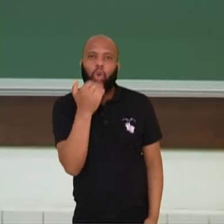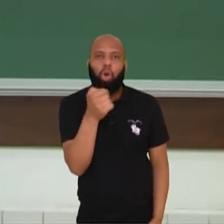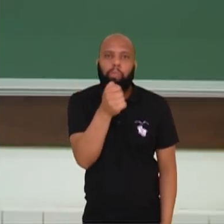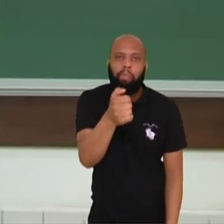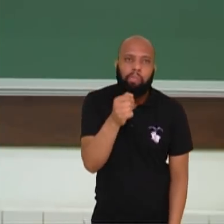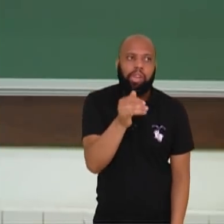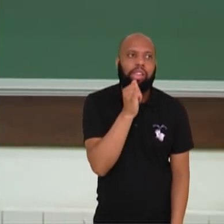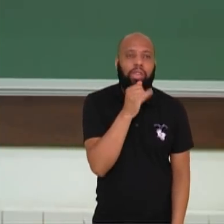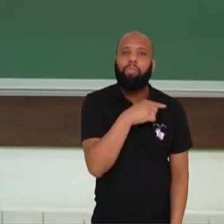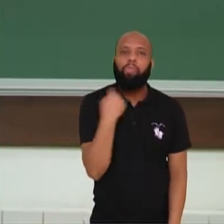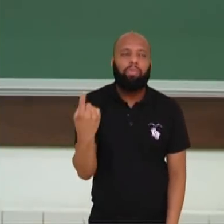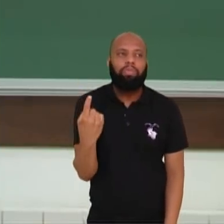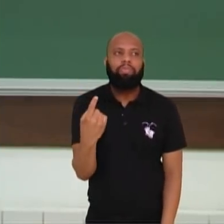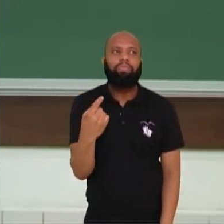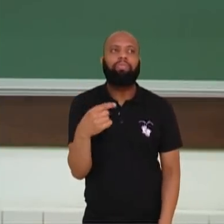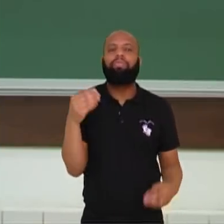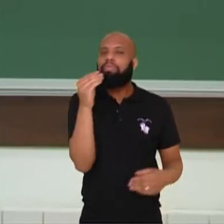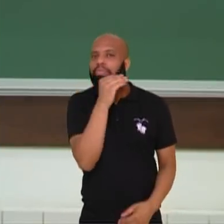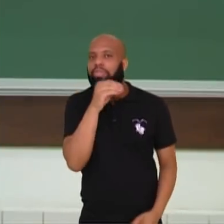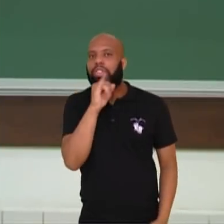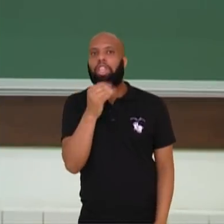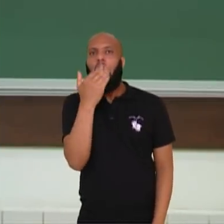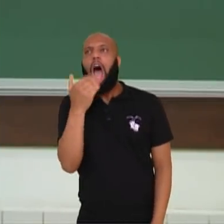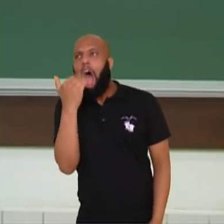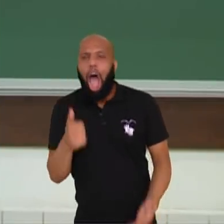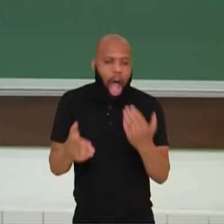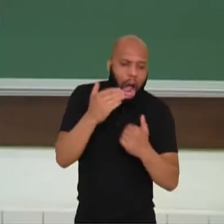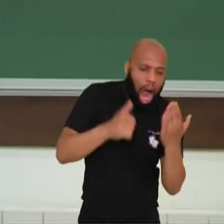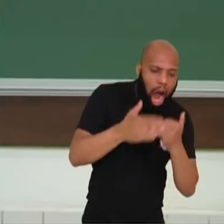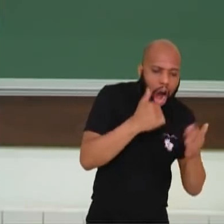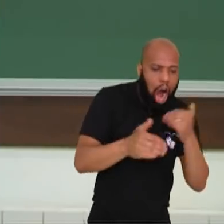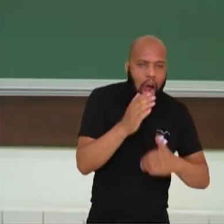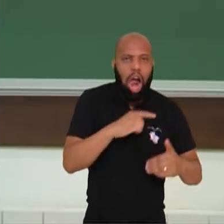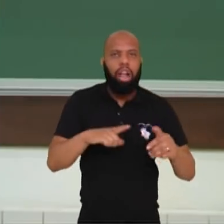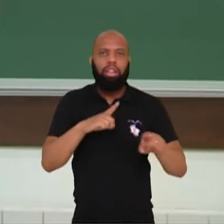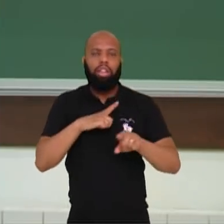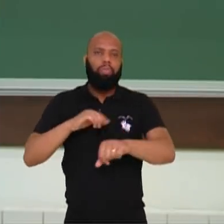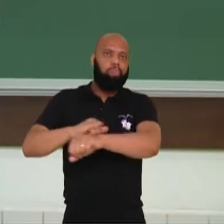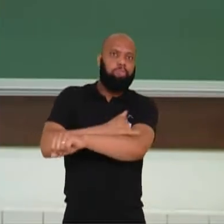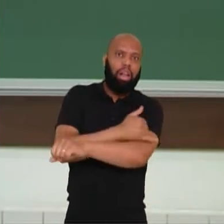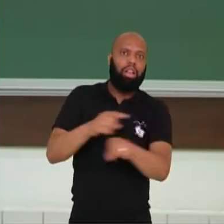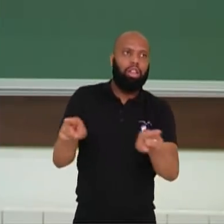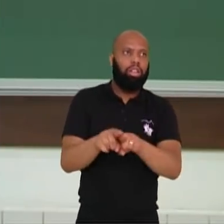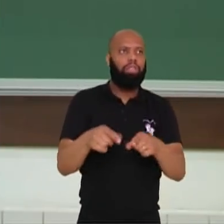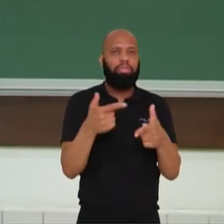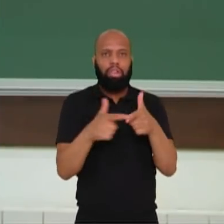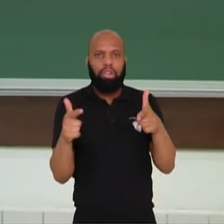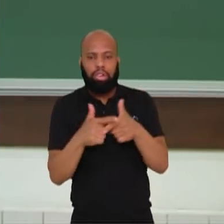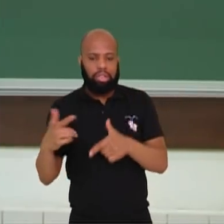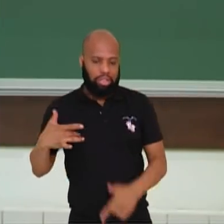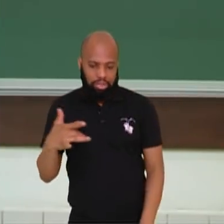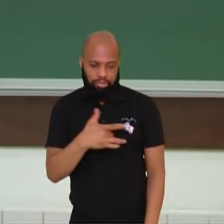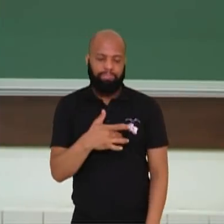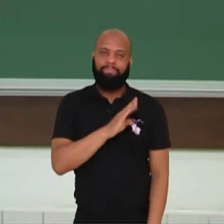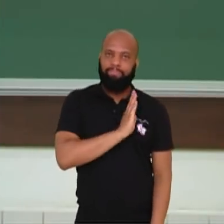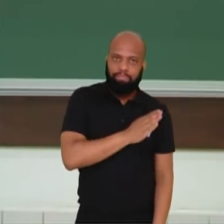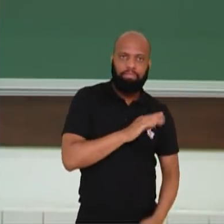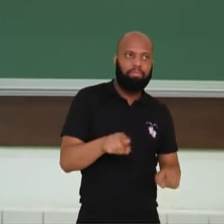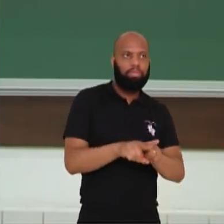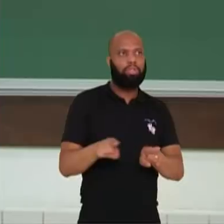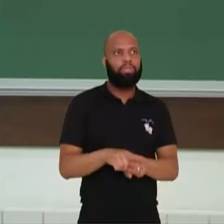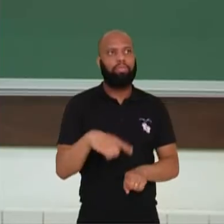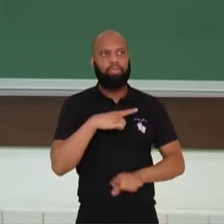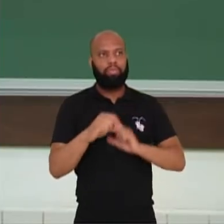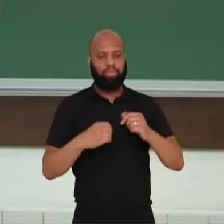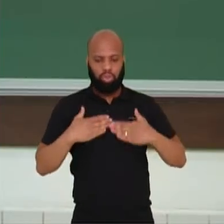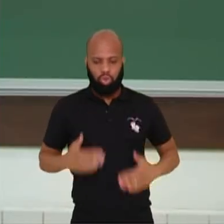por exemplo, você morre, né? Você fica fraquinho. Se você comer demais, você vai ganhar um sobrepeso, vai ter problemas cardíacos. Você vai ficar com